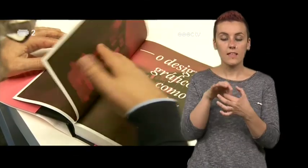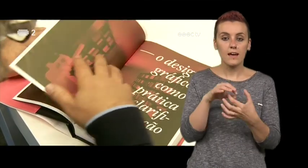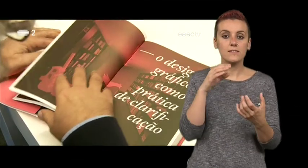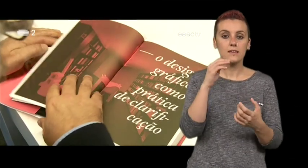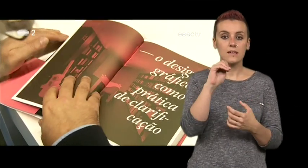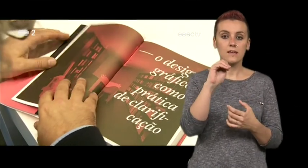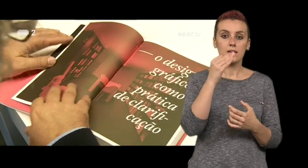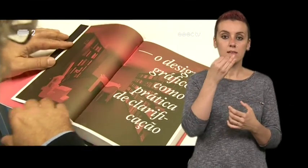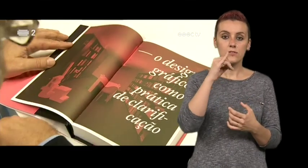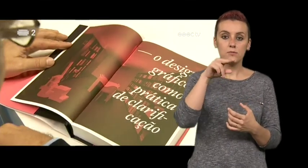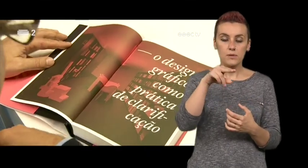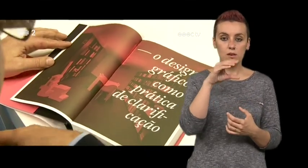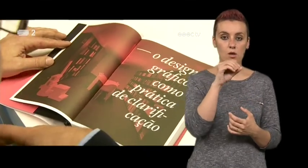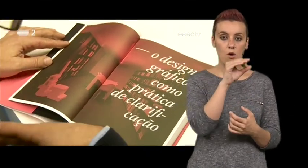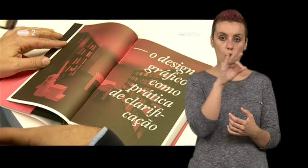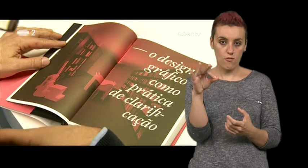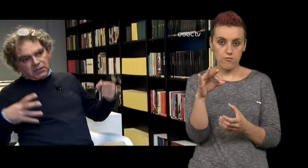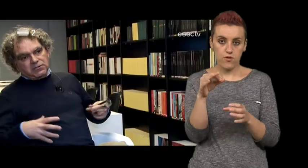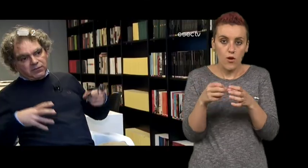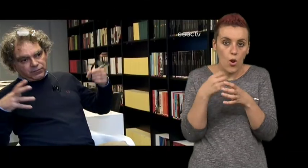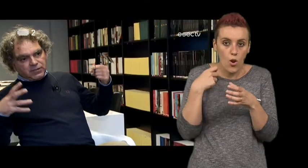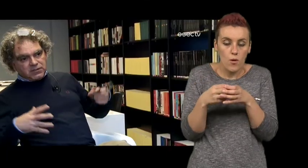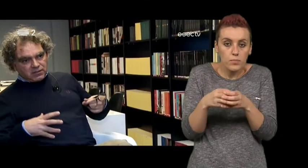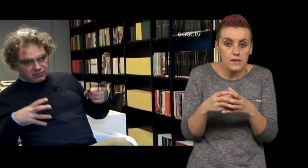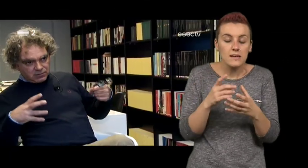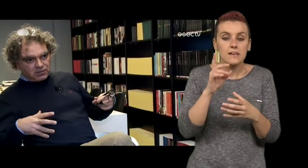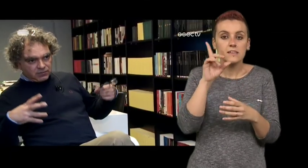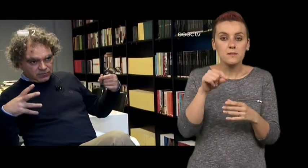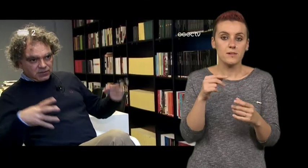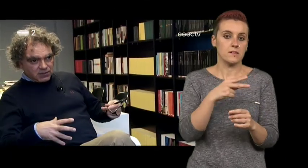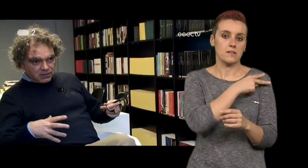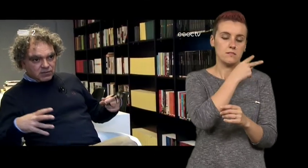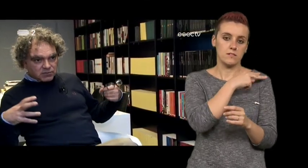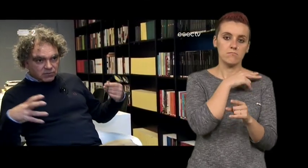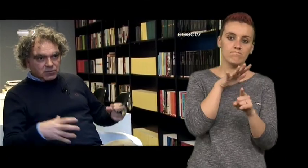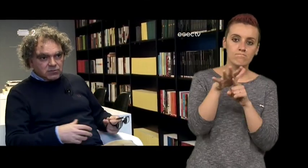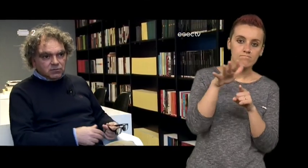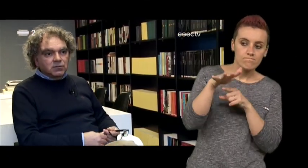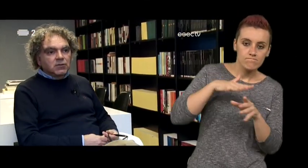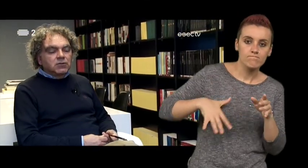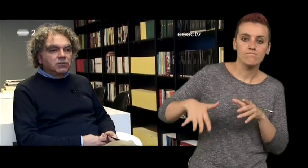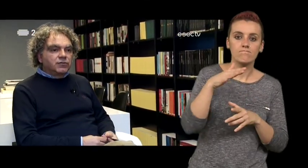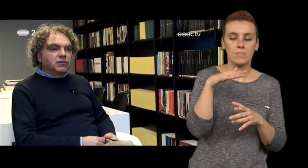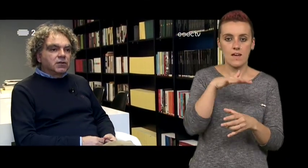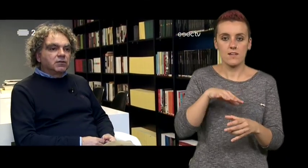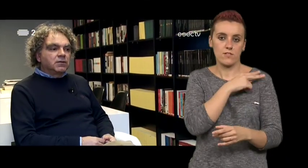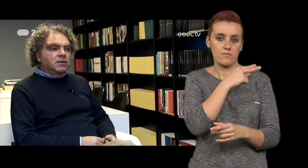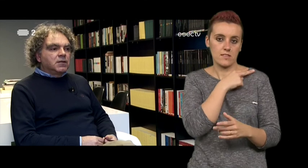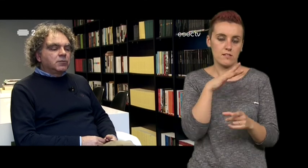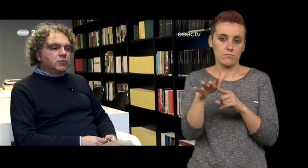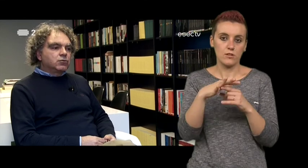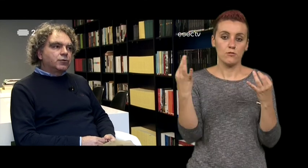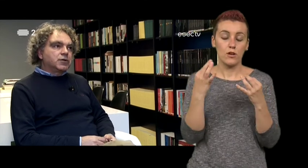spin-offs, ainda muito sob esta influência da universidade e deste contexto universitário,